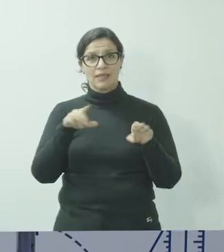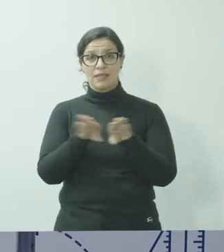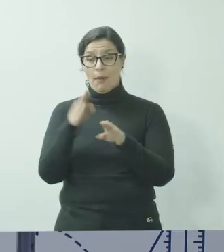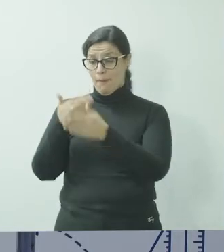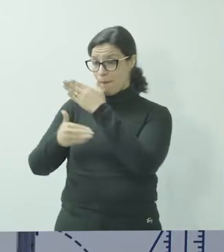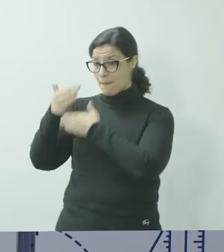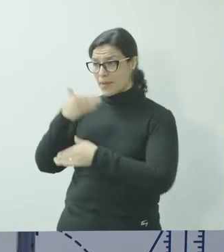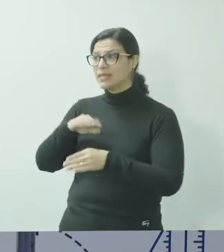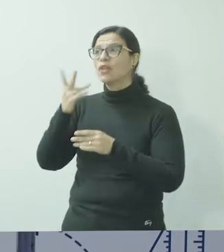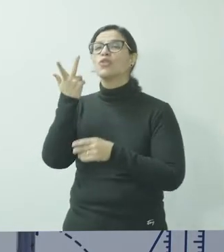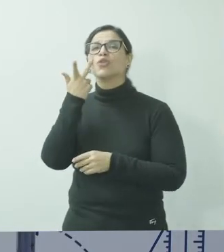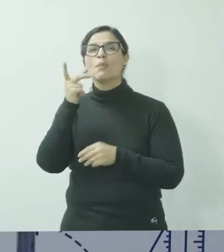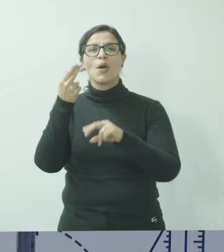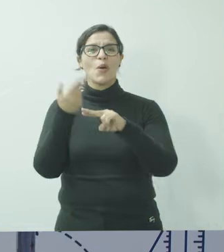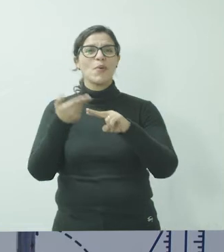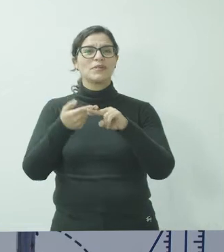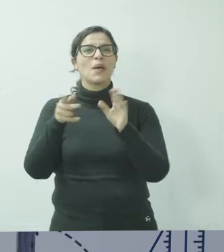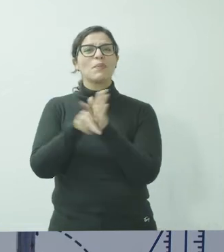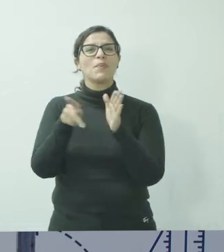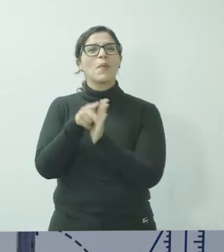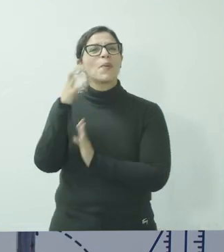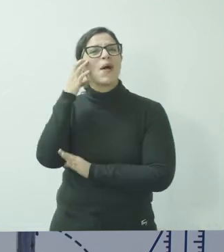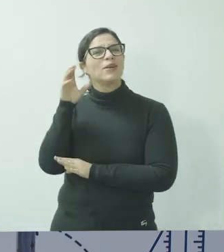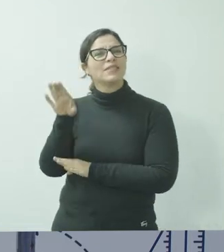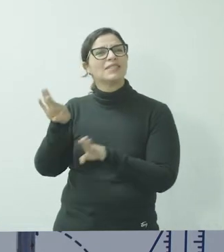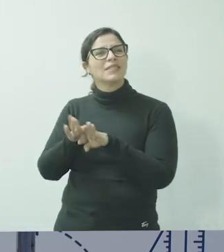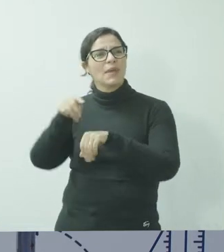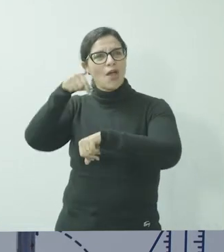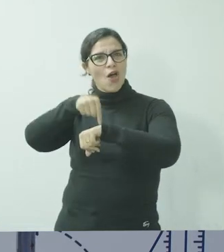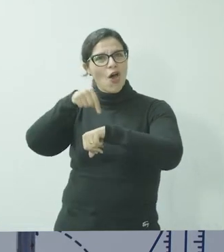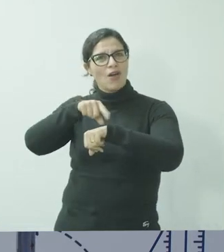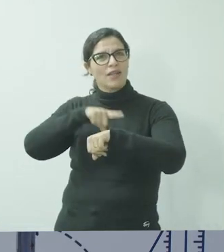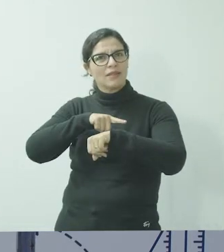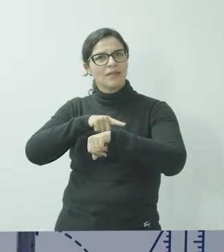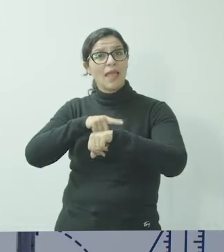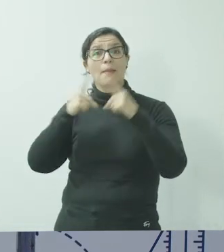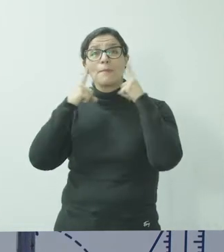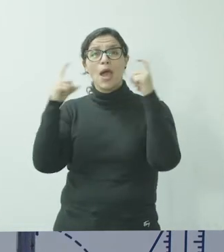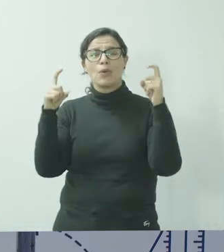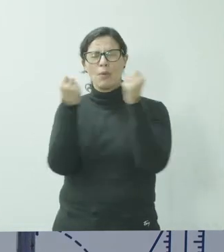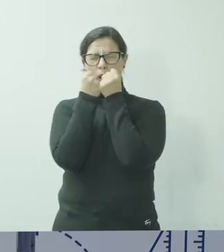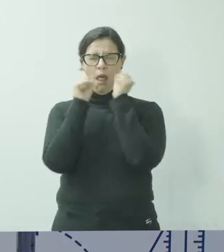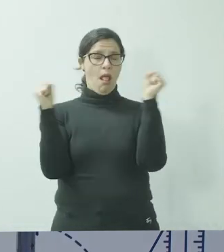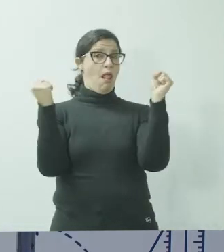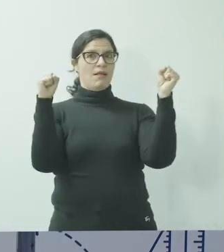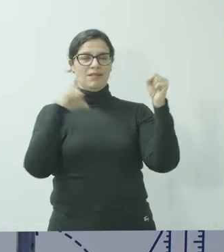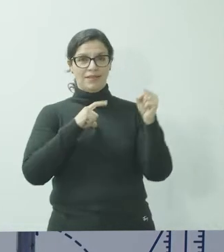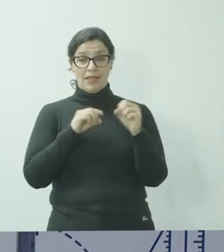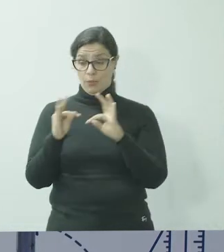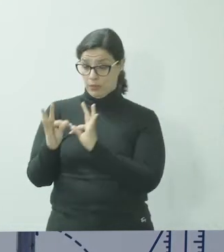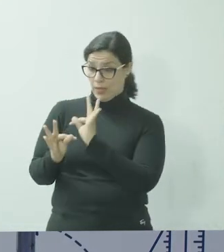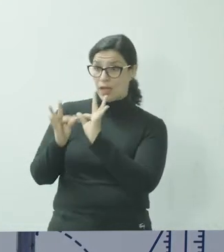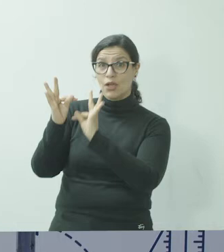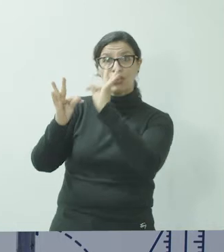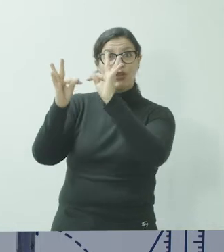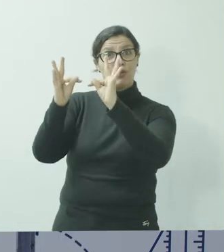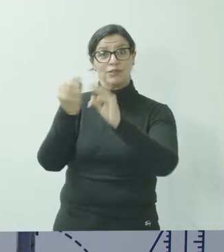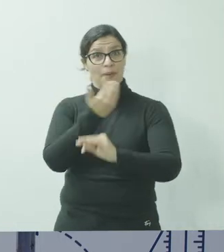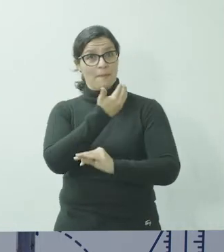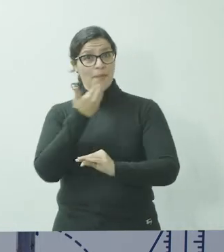era muito comum utilizar esse esse tipo de aparelho né e ao longo do tempo conforme as tecnologias foram